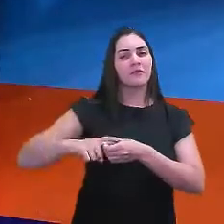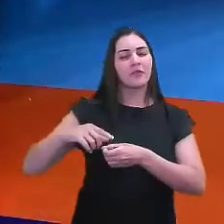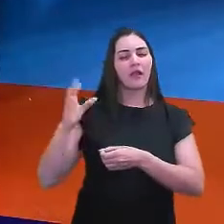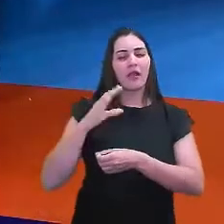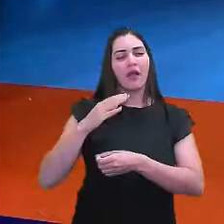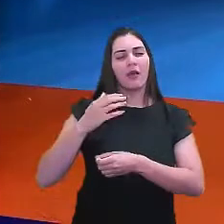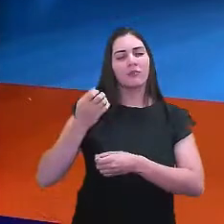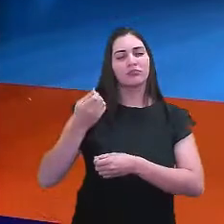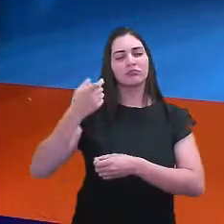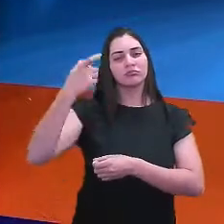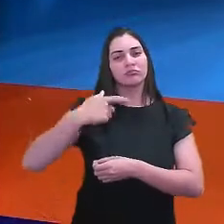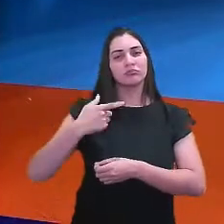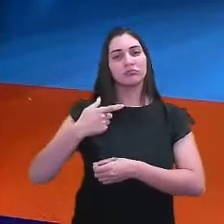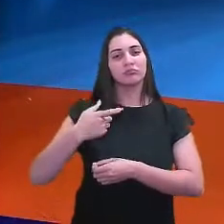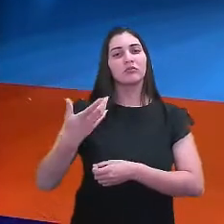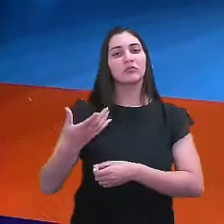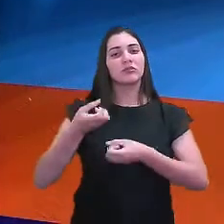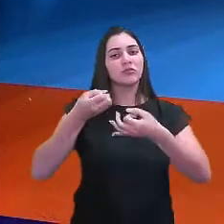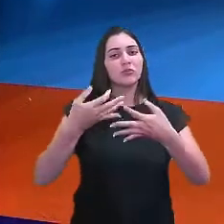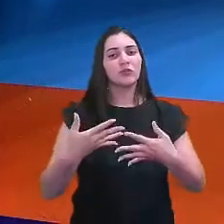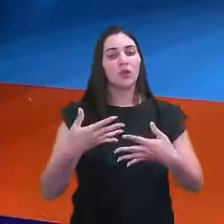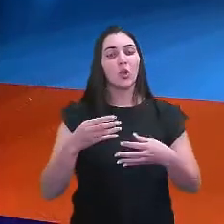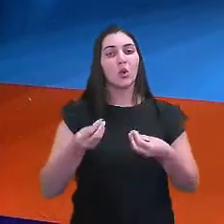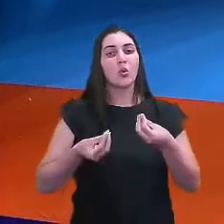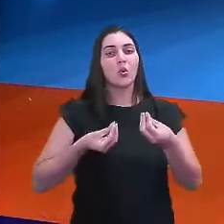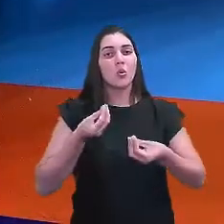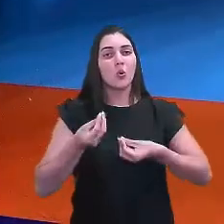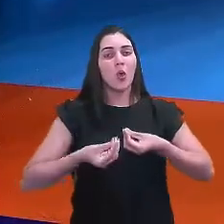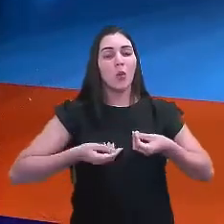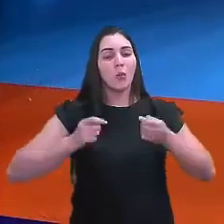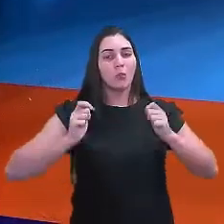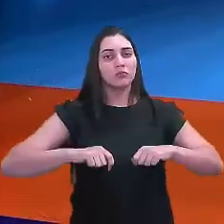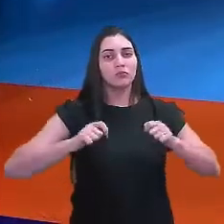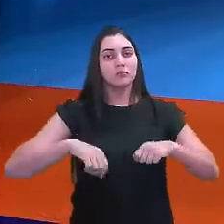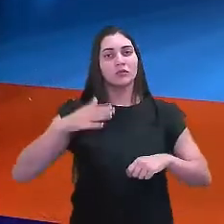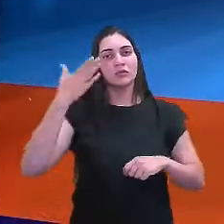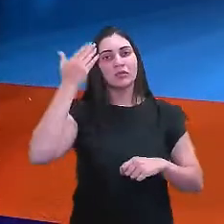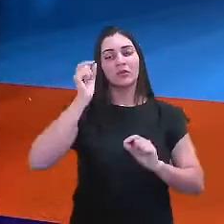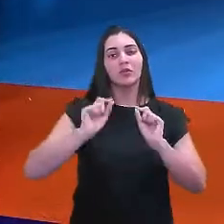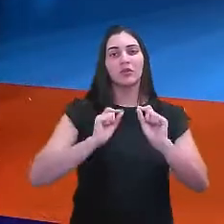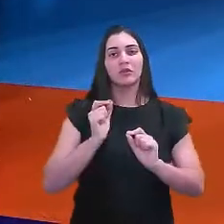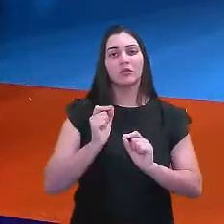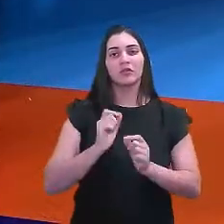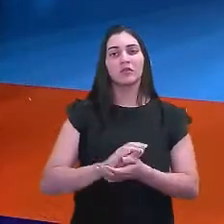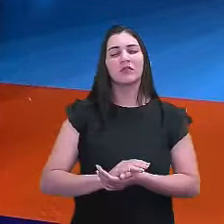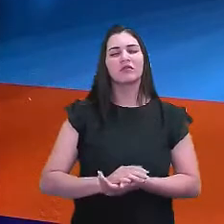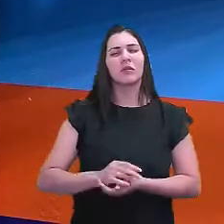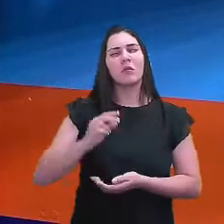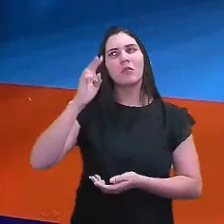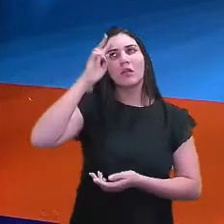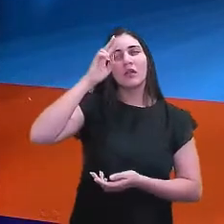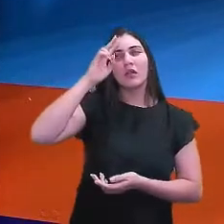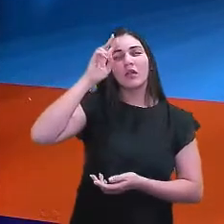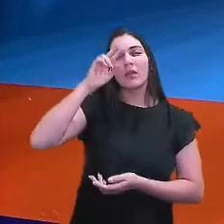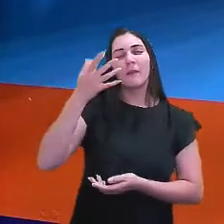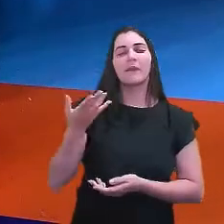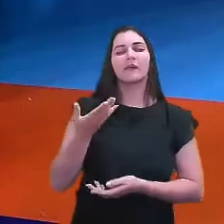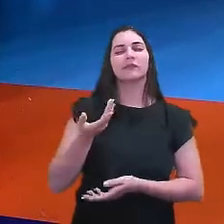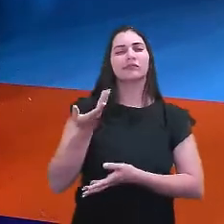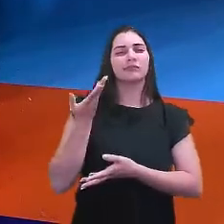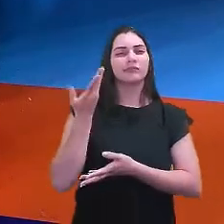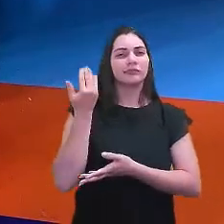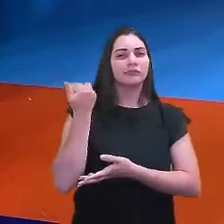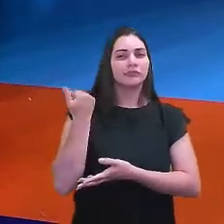uma pequena observação. Como possivelmente é sabido de todos aqui, vamos fazer aqui uma espécie de recorte histórico. Vamos olhar aqui de forma